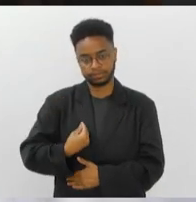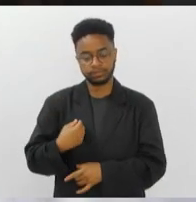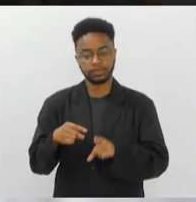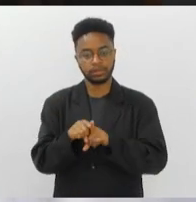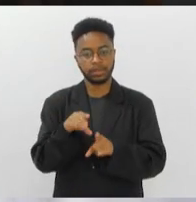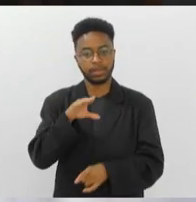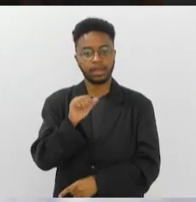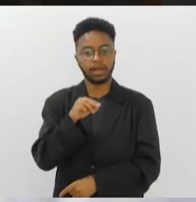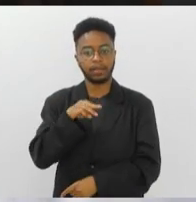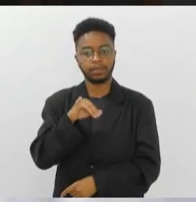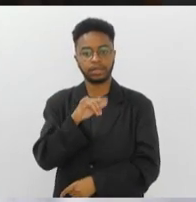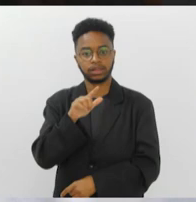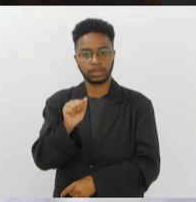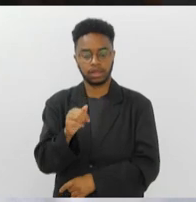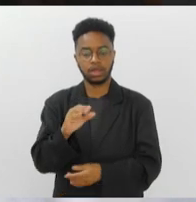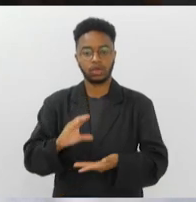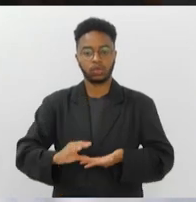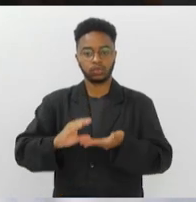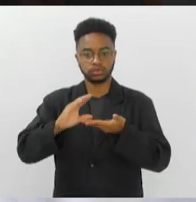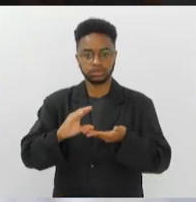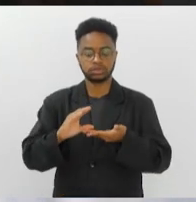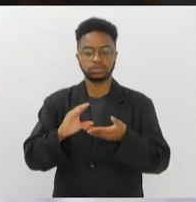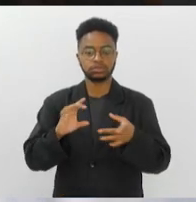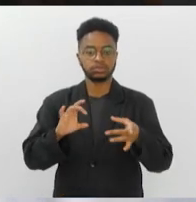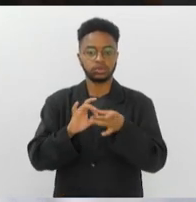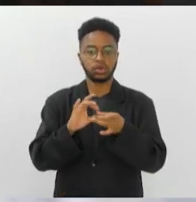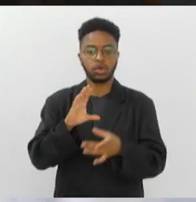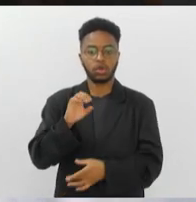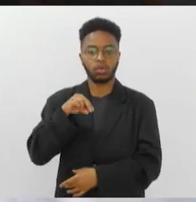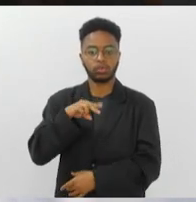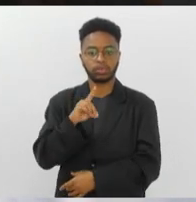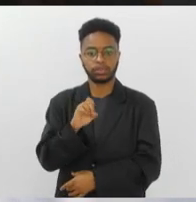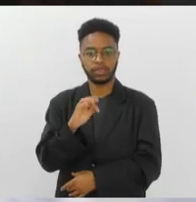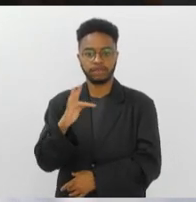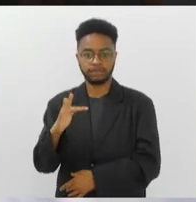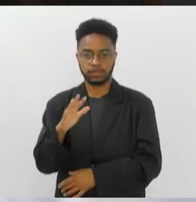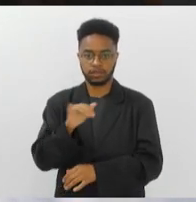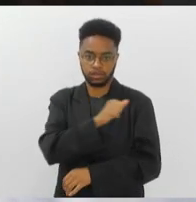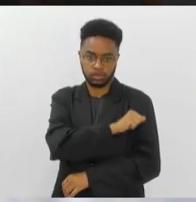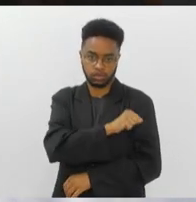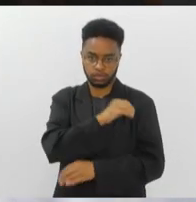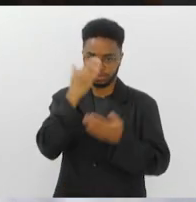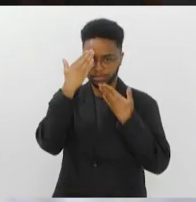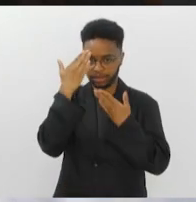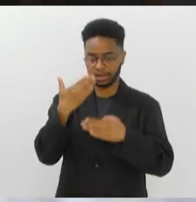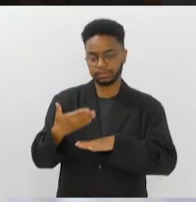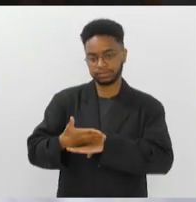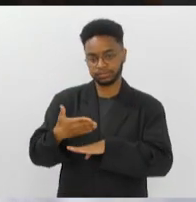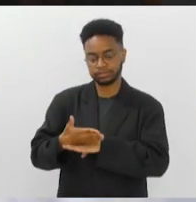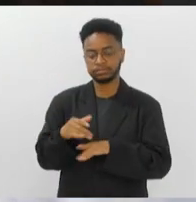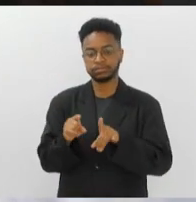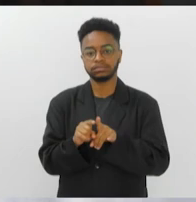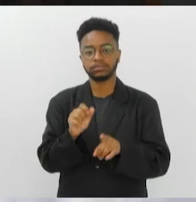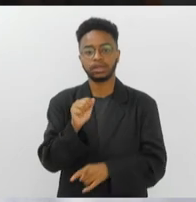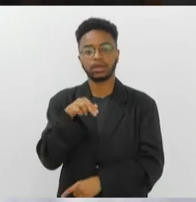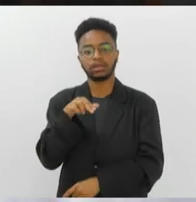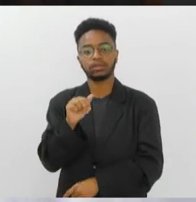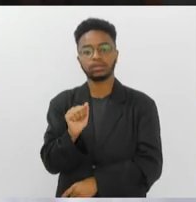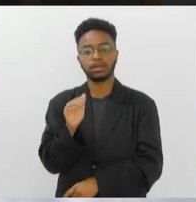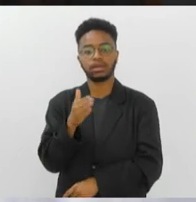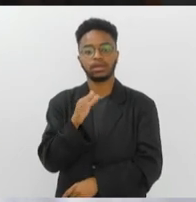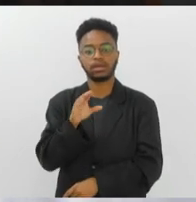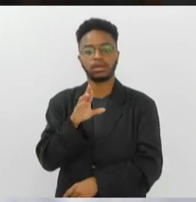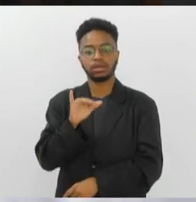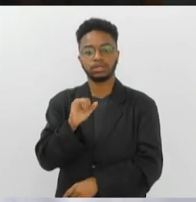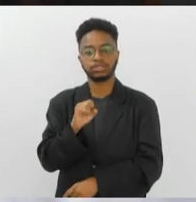Camila Mourão, conselheira Condef Rio. Obrigado, Camila. Ana Cristina, diretora